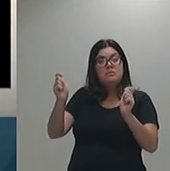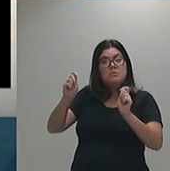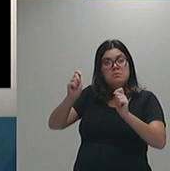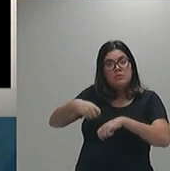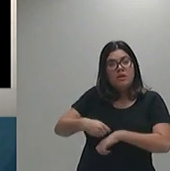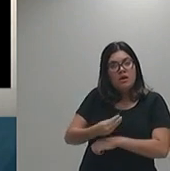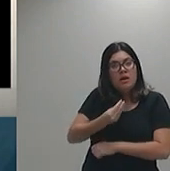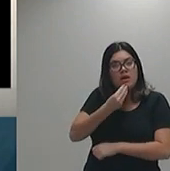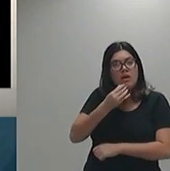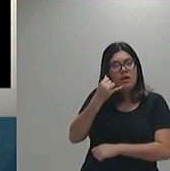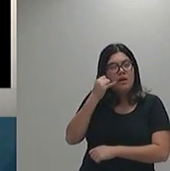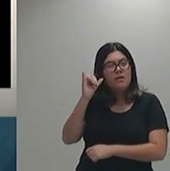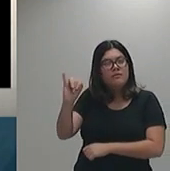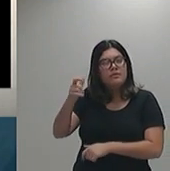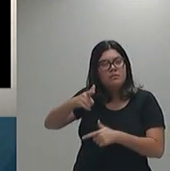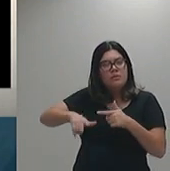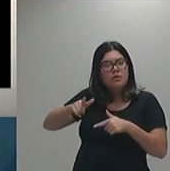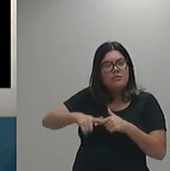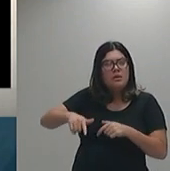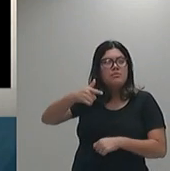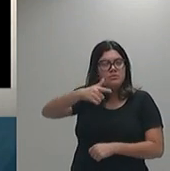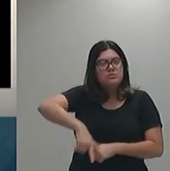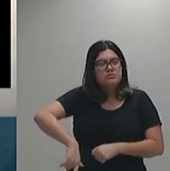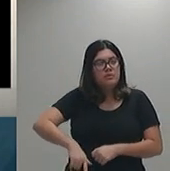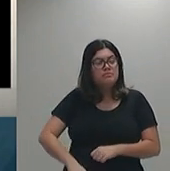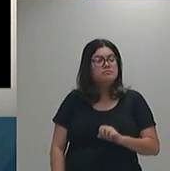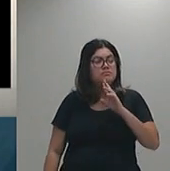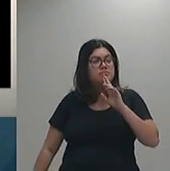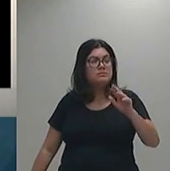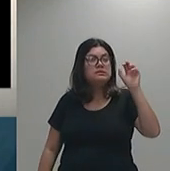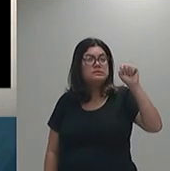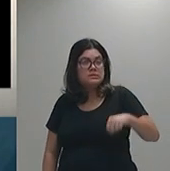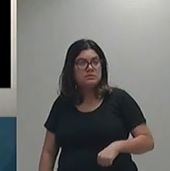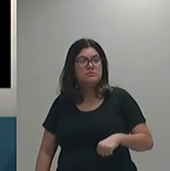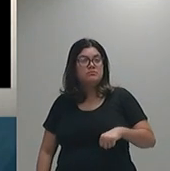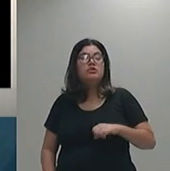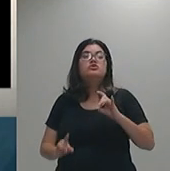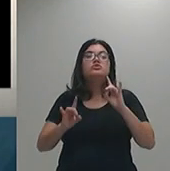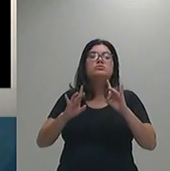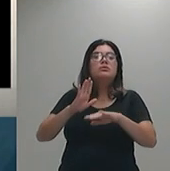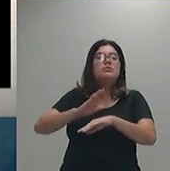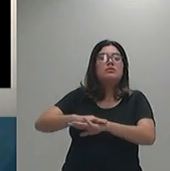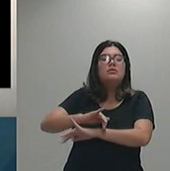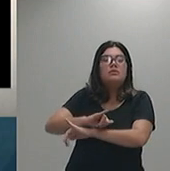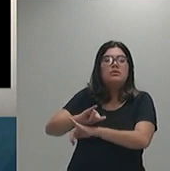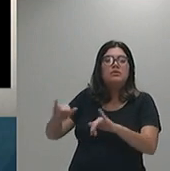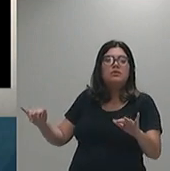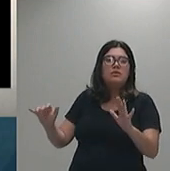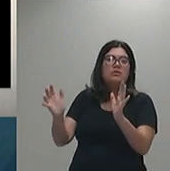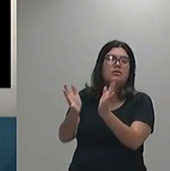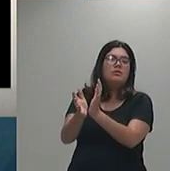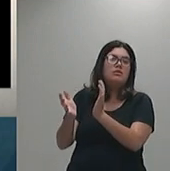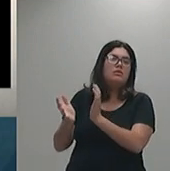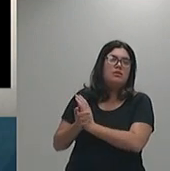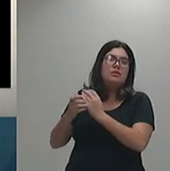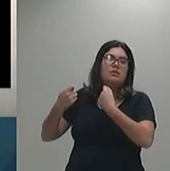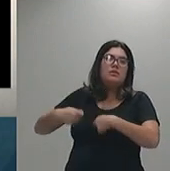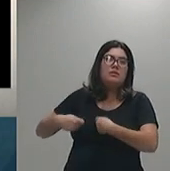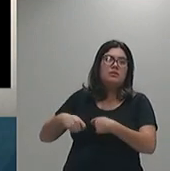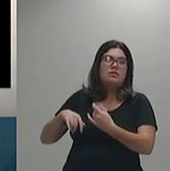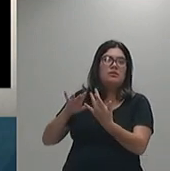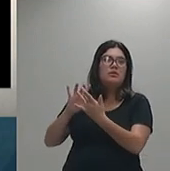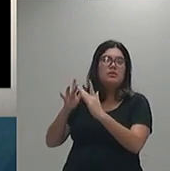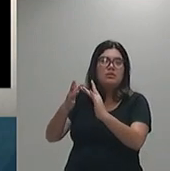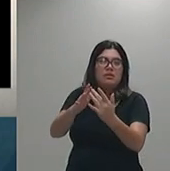problema mais uma vez sim mas tava aquela tivesse alertado akan da existência da conexão EA Câmara